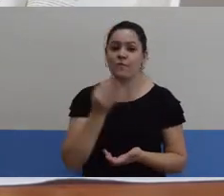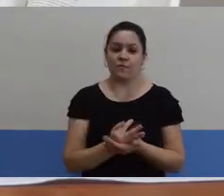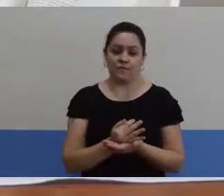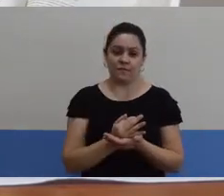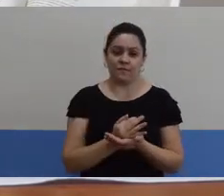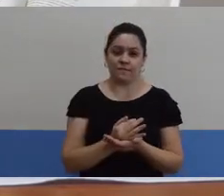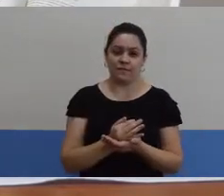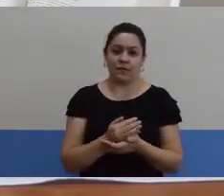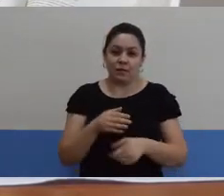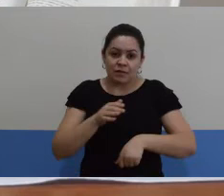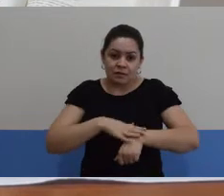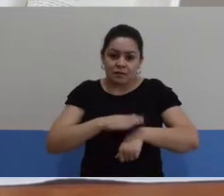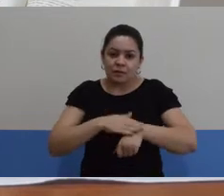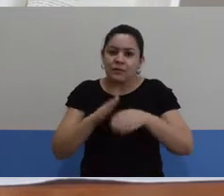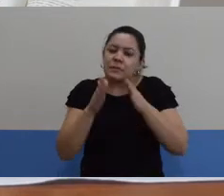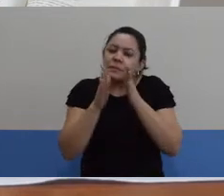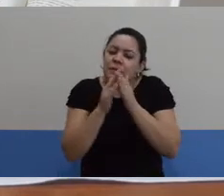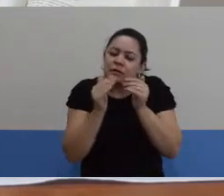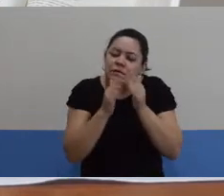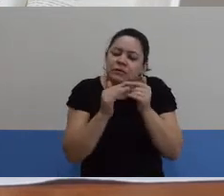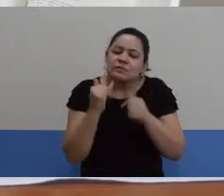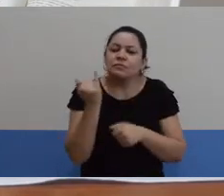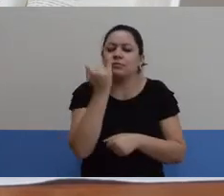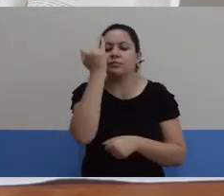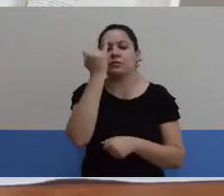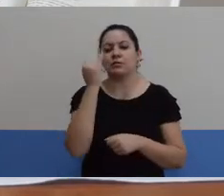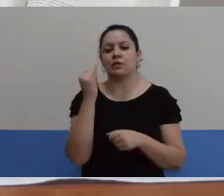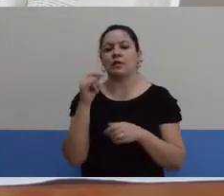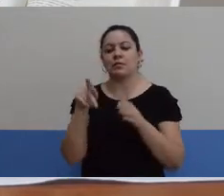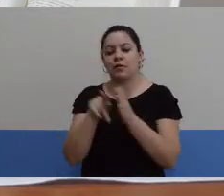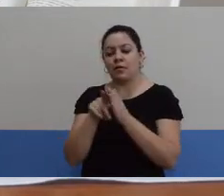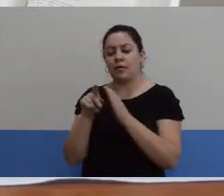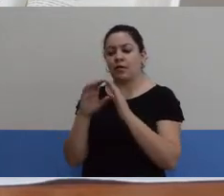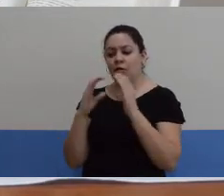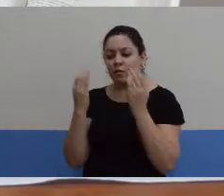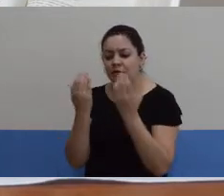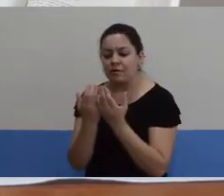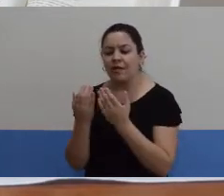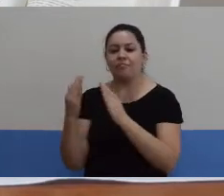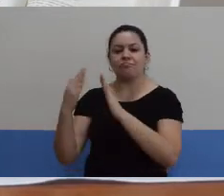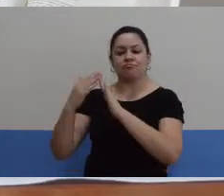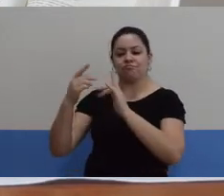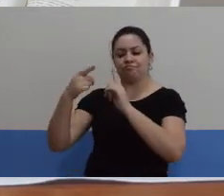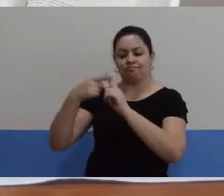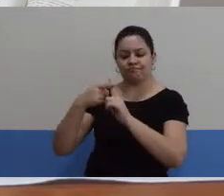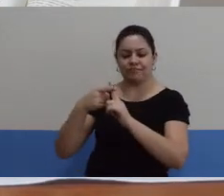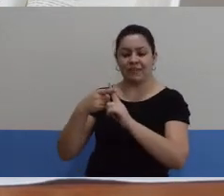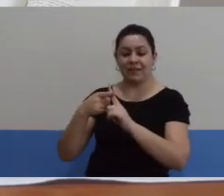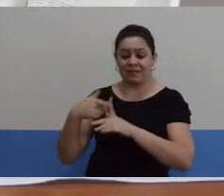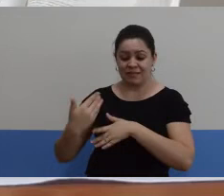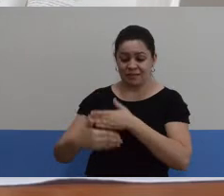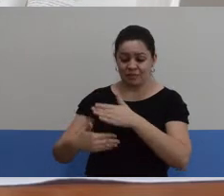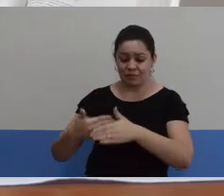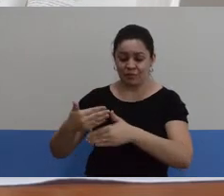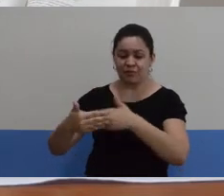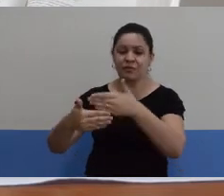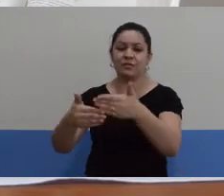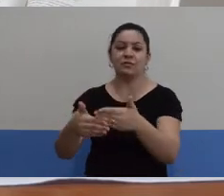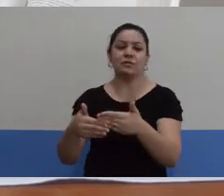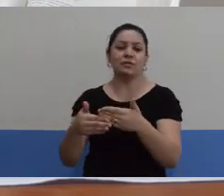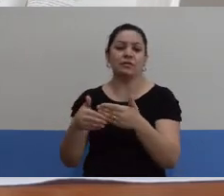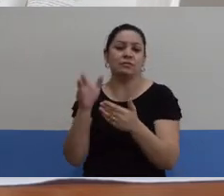importante neste momento às paróquias, às comunidades, que esse processo de escuta ele não